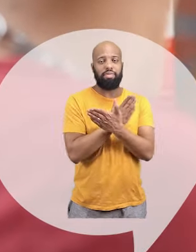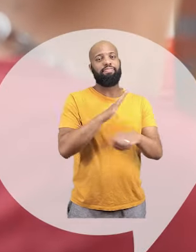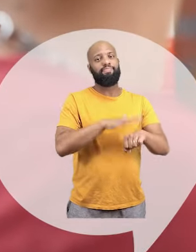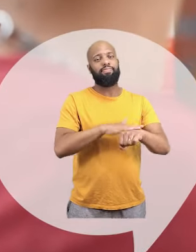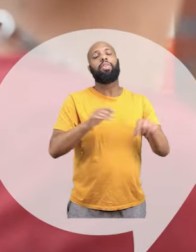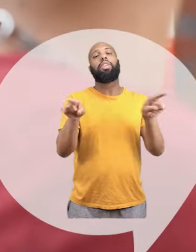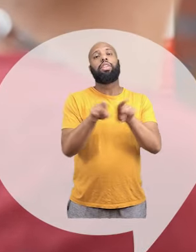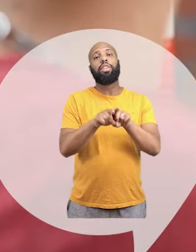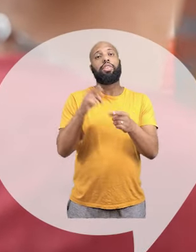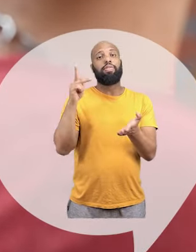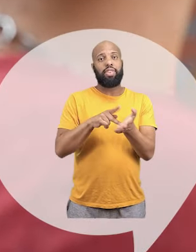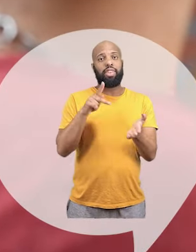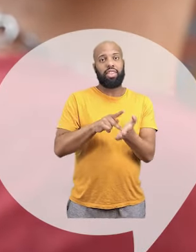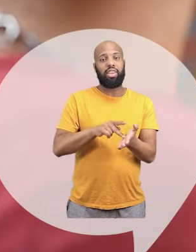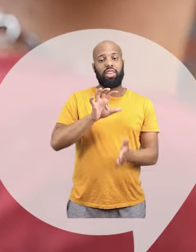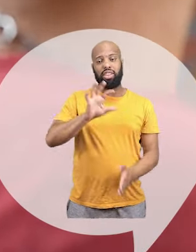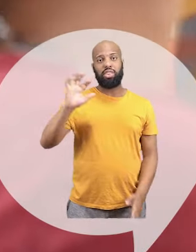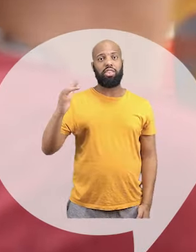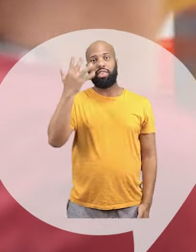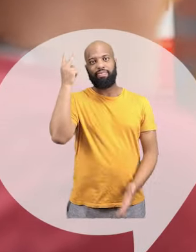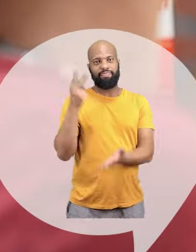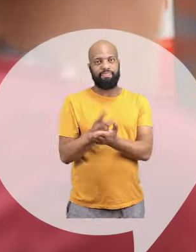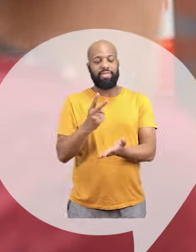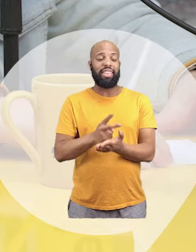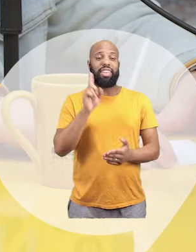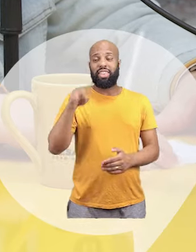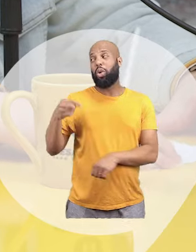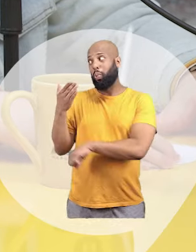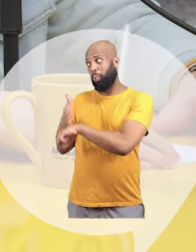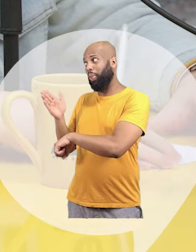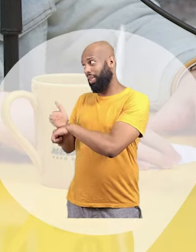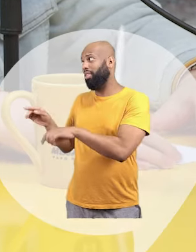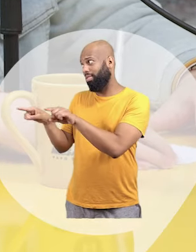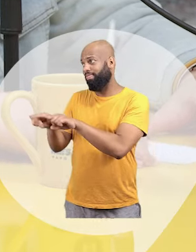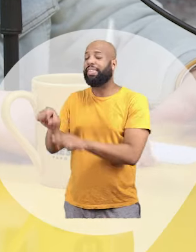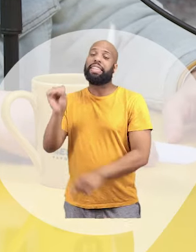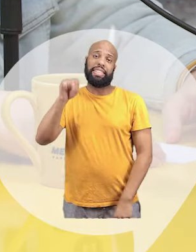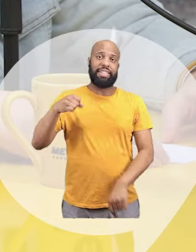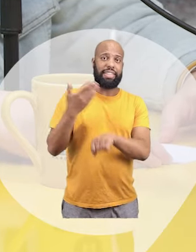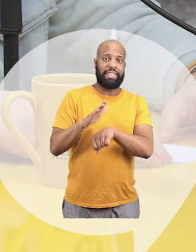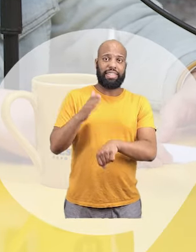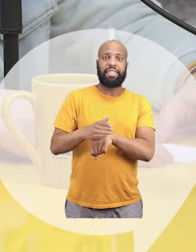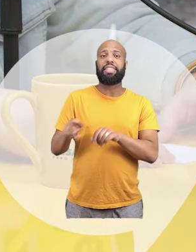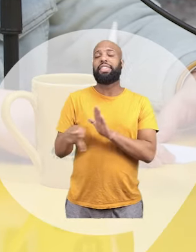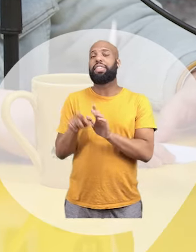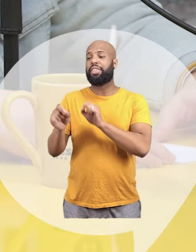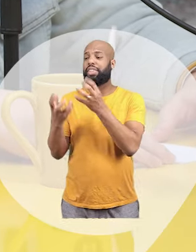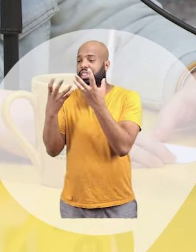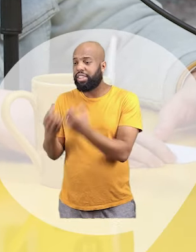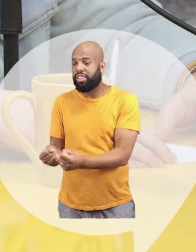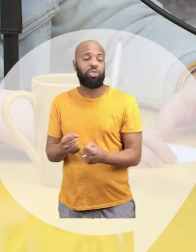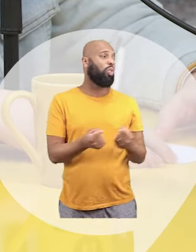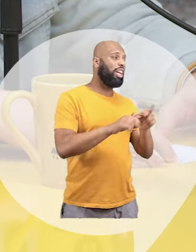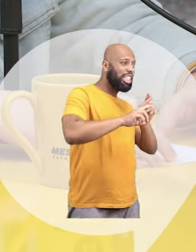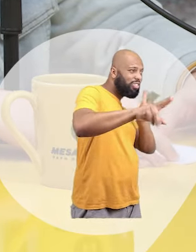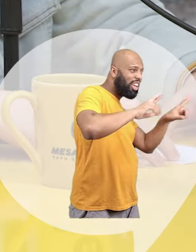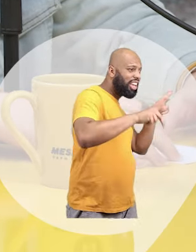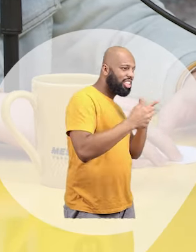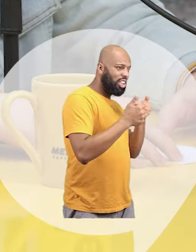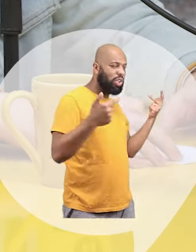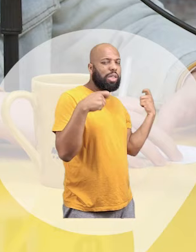nessa por algum tempo é realmente isso acontece bastante é um exercício se você acolher